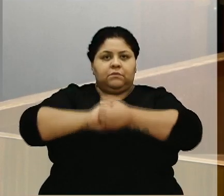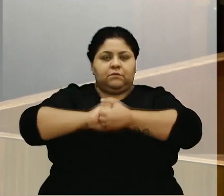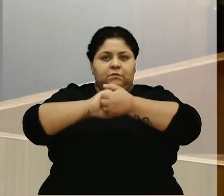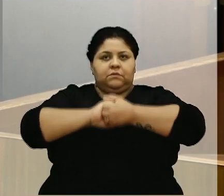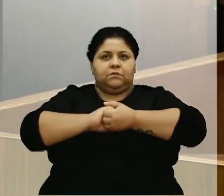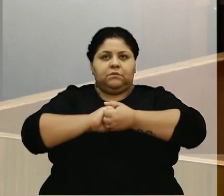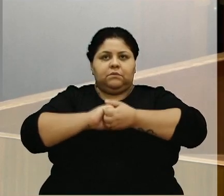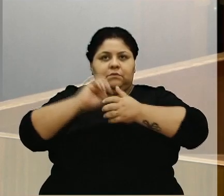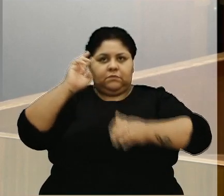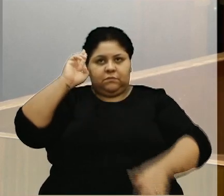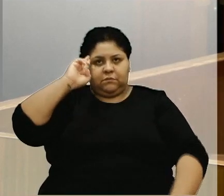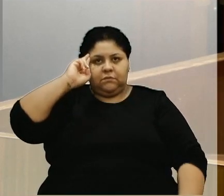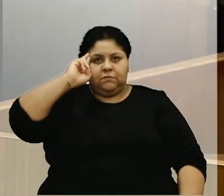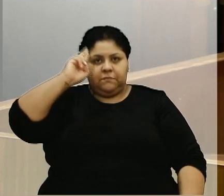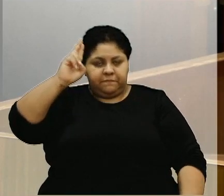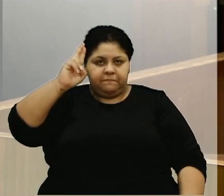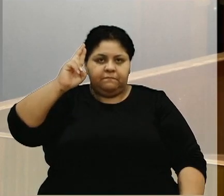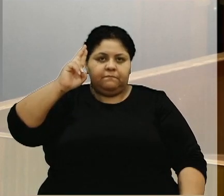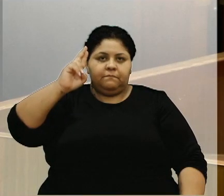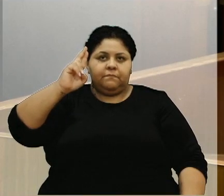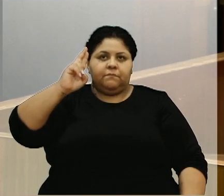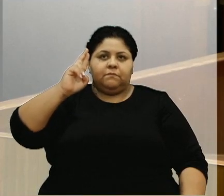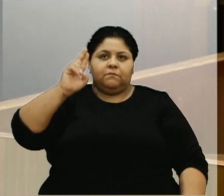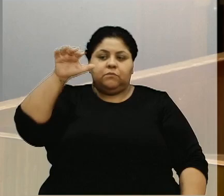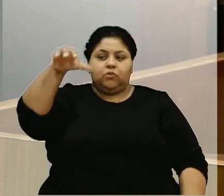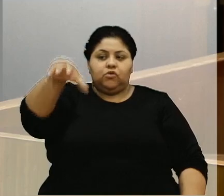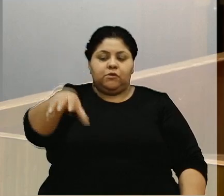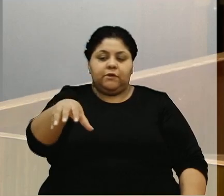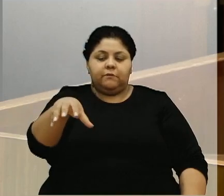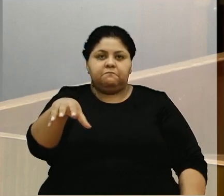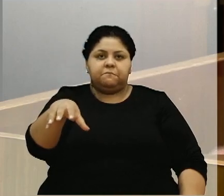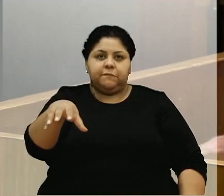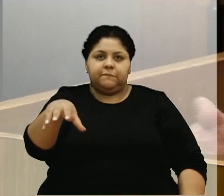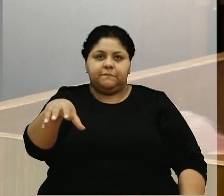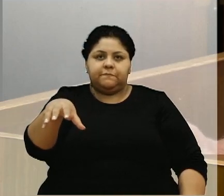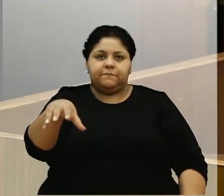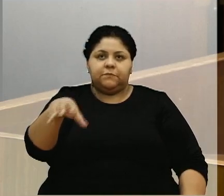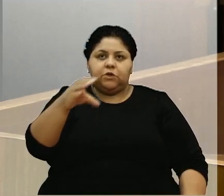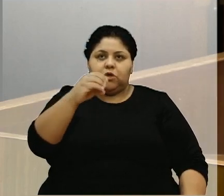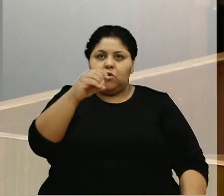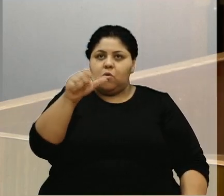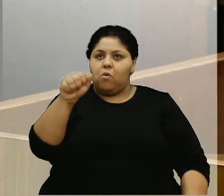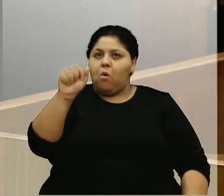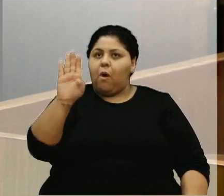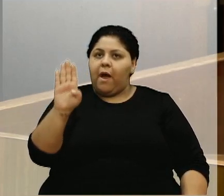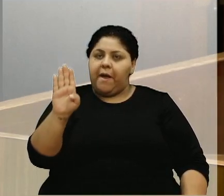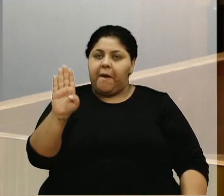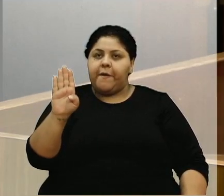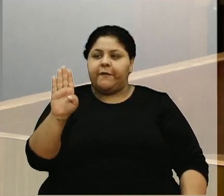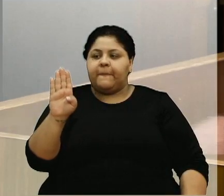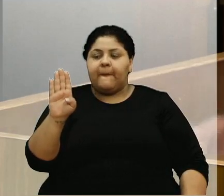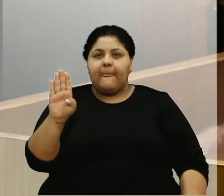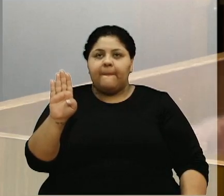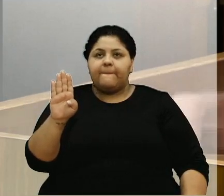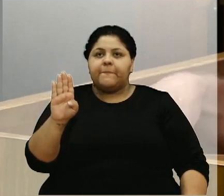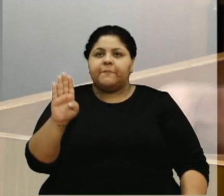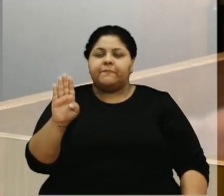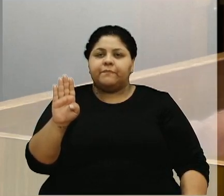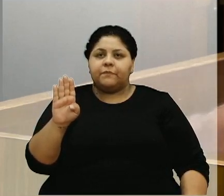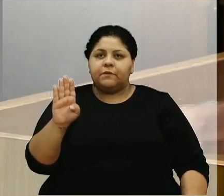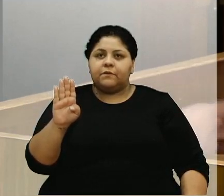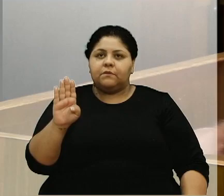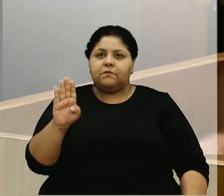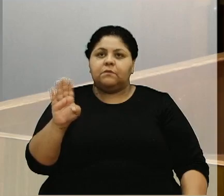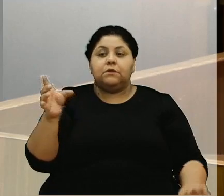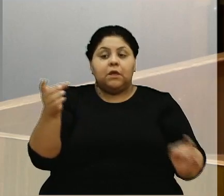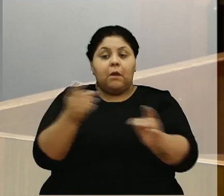a diretoria, né, o departamento aí da UAB, esse departamento que está incumbido a